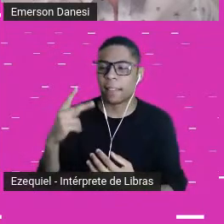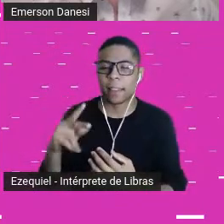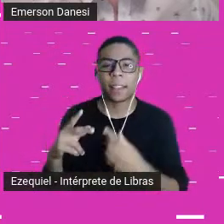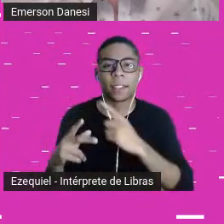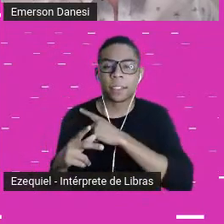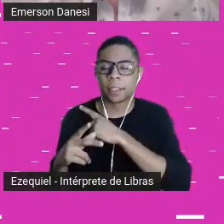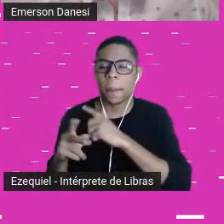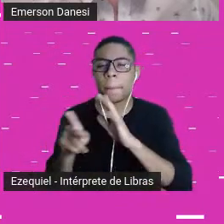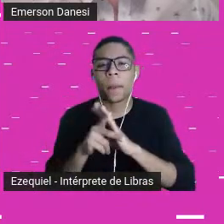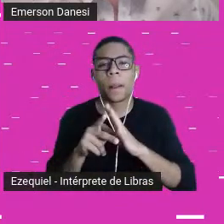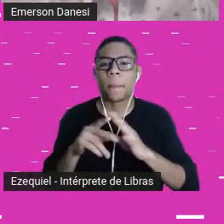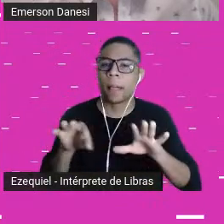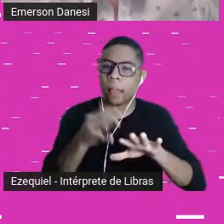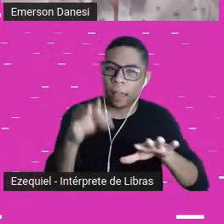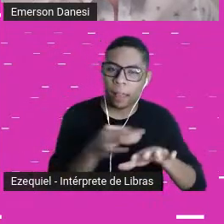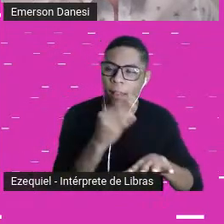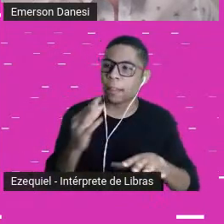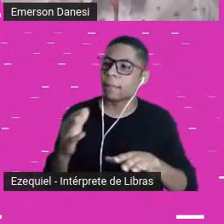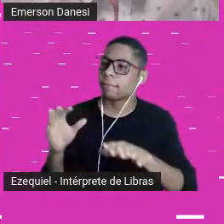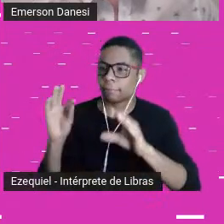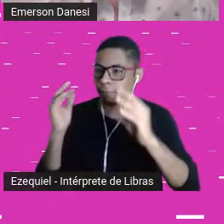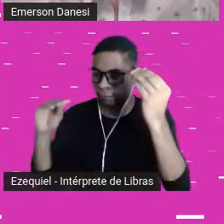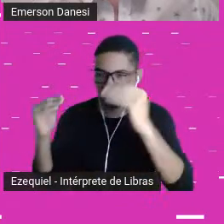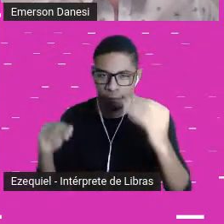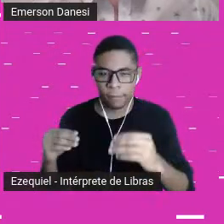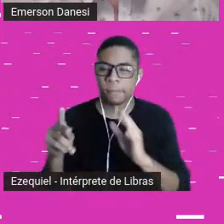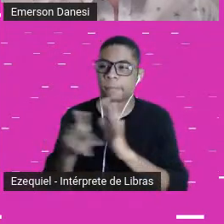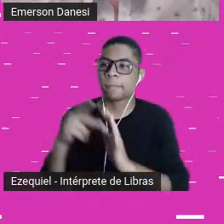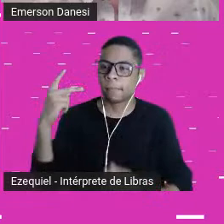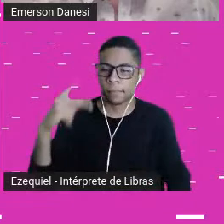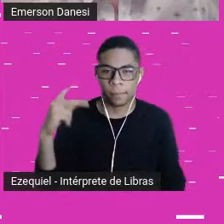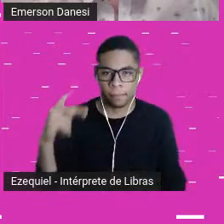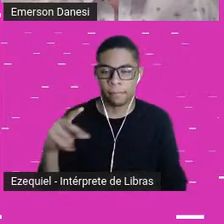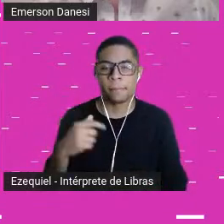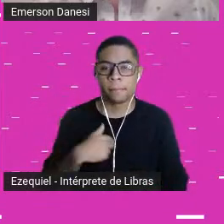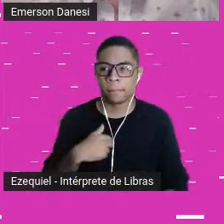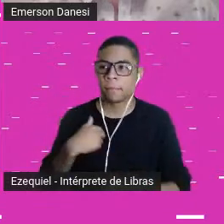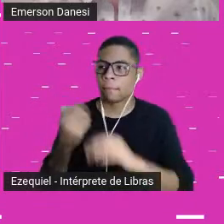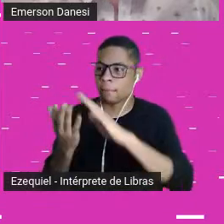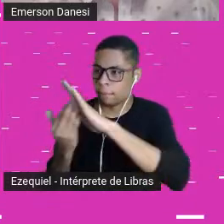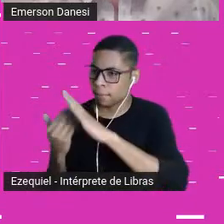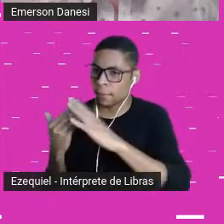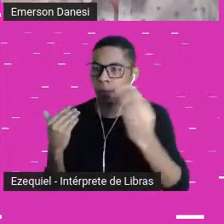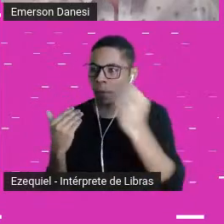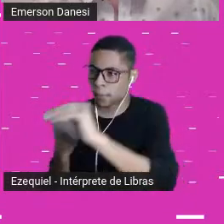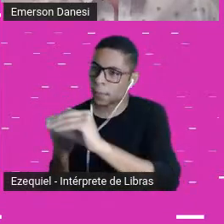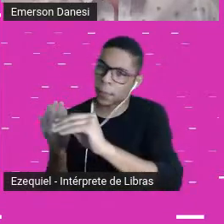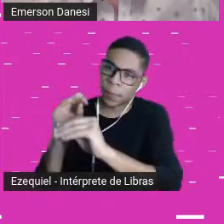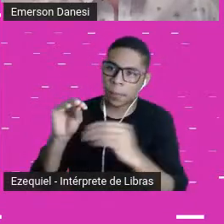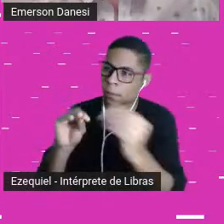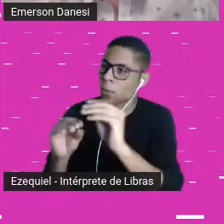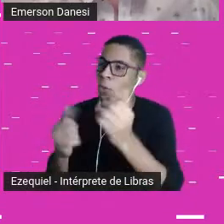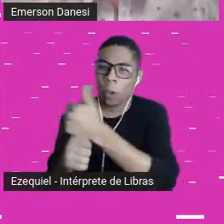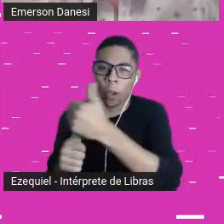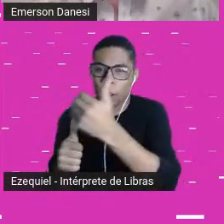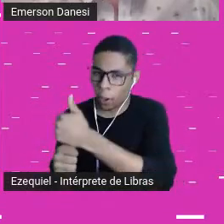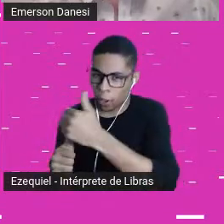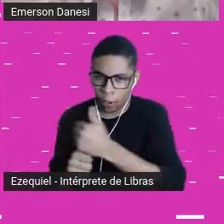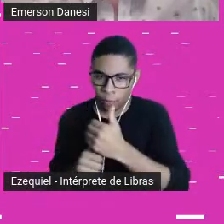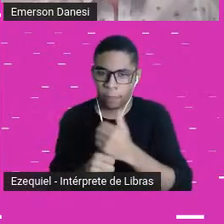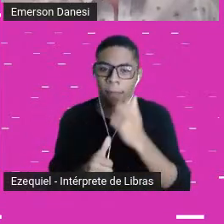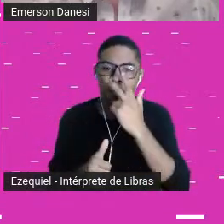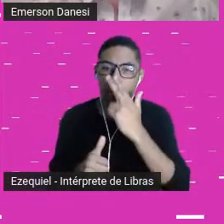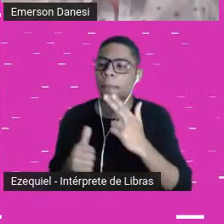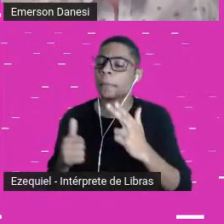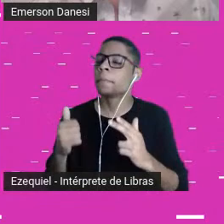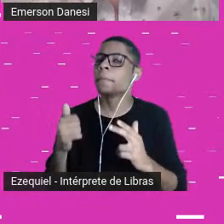de linhas e mesmo dessa própria trama que eu fui tirando. Então, eu fui construindo isso como se